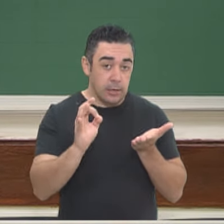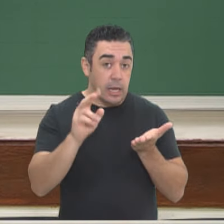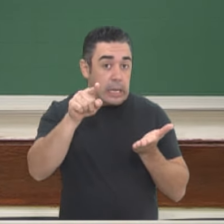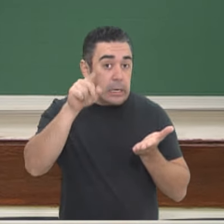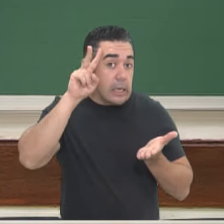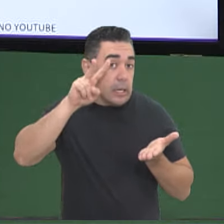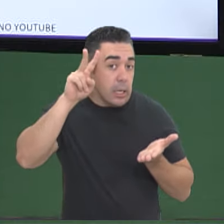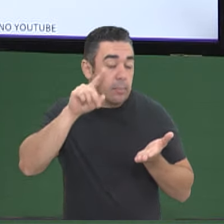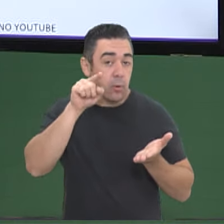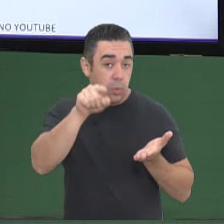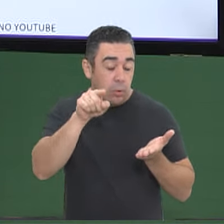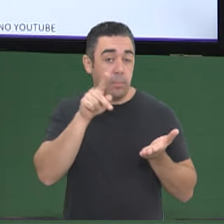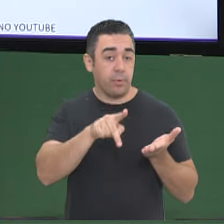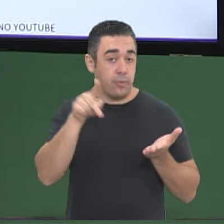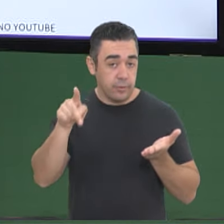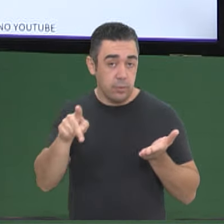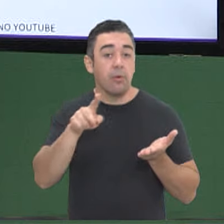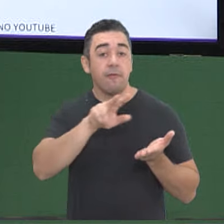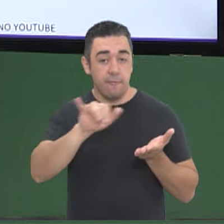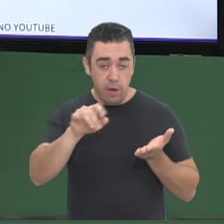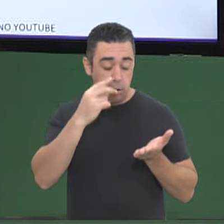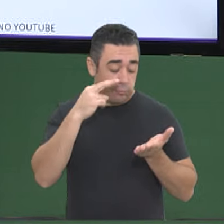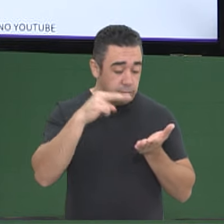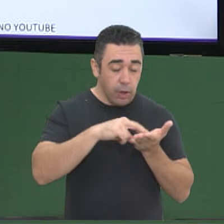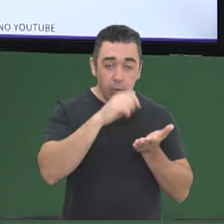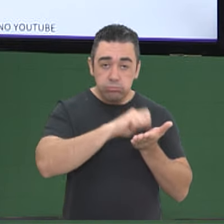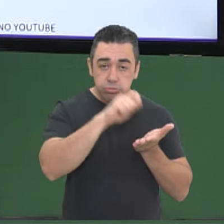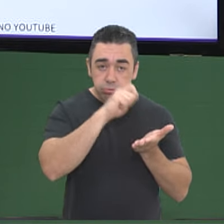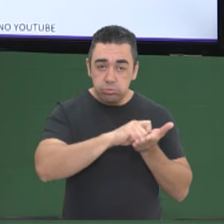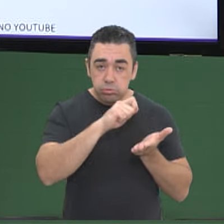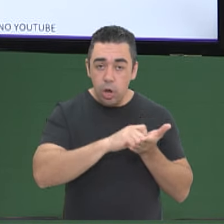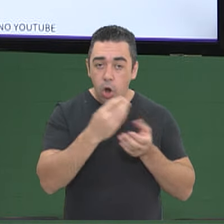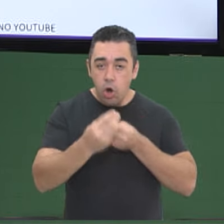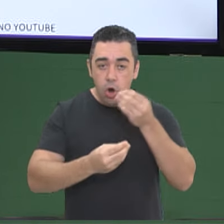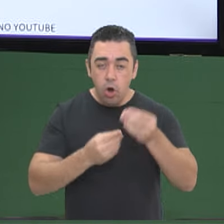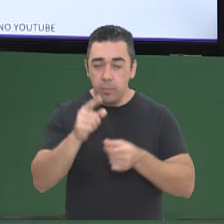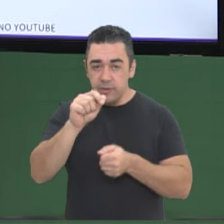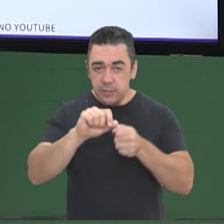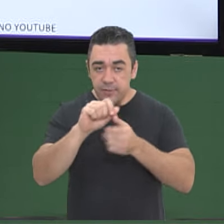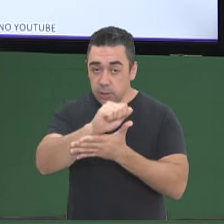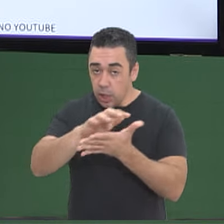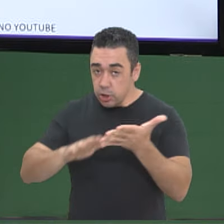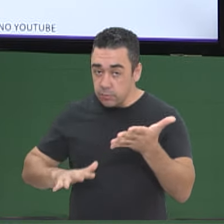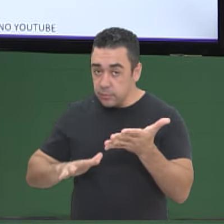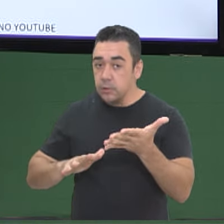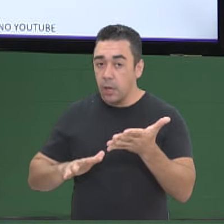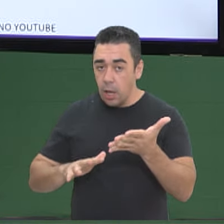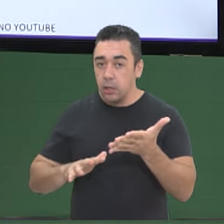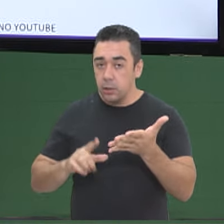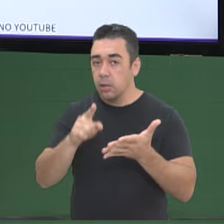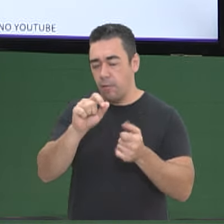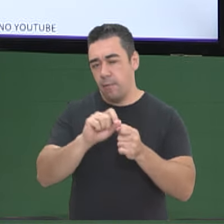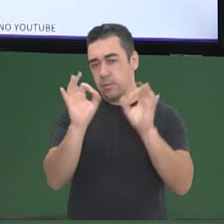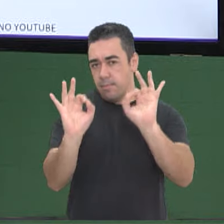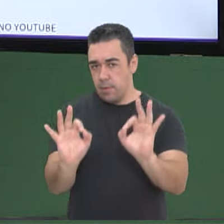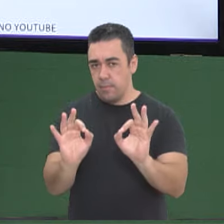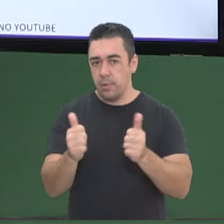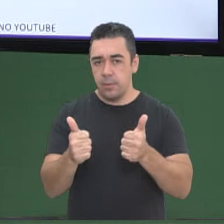os professores irão verificar o andamento das atividades de vocês no seu caderno, então caprichem